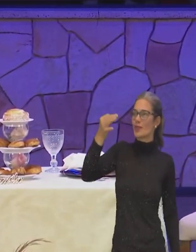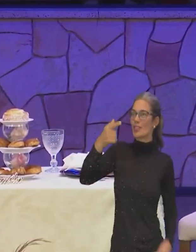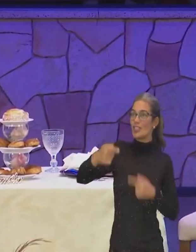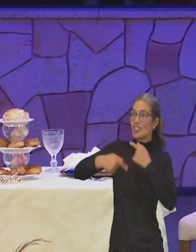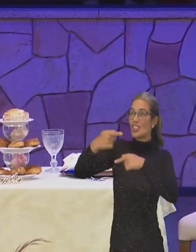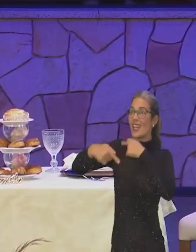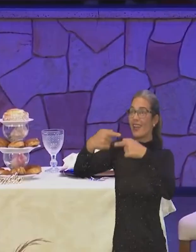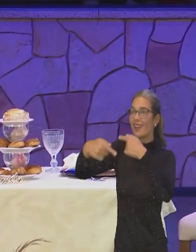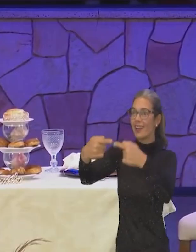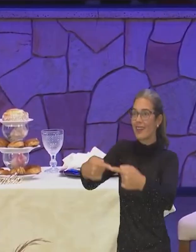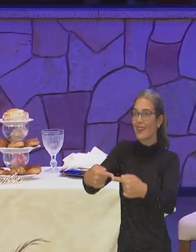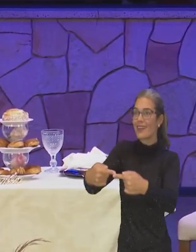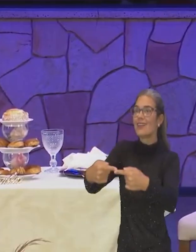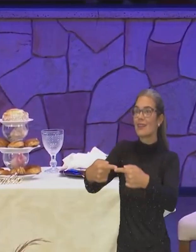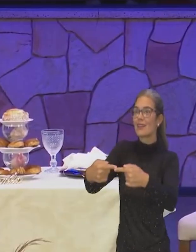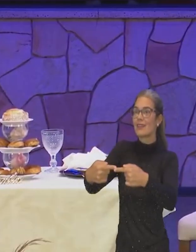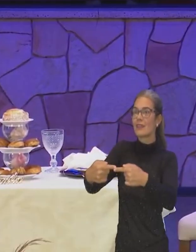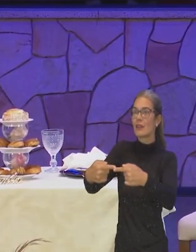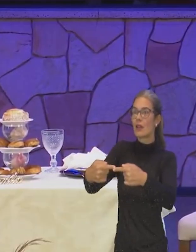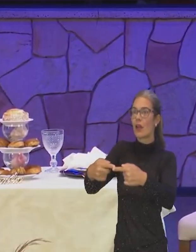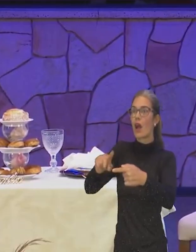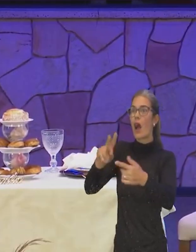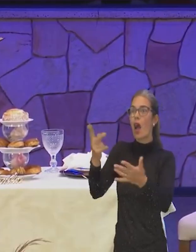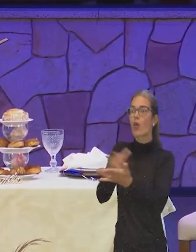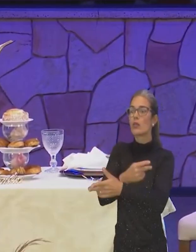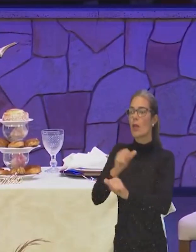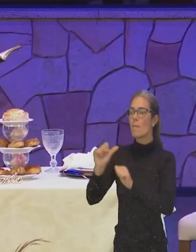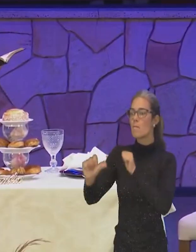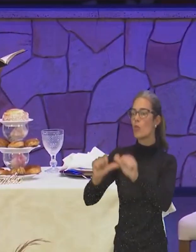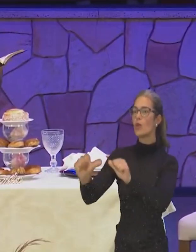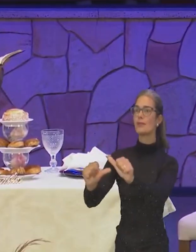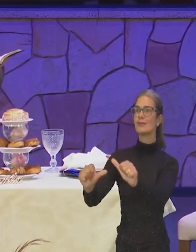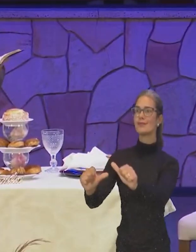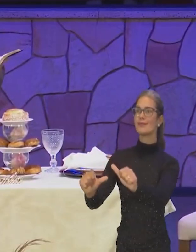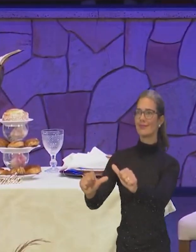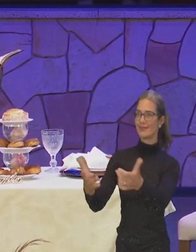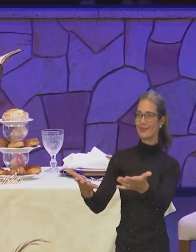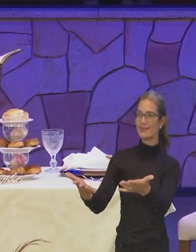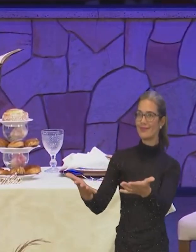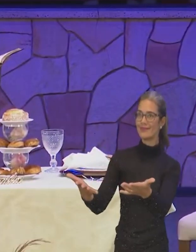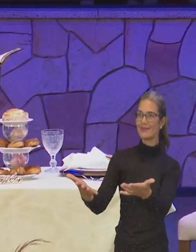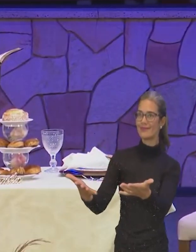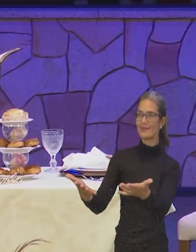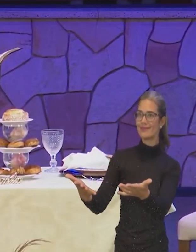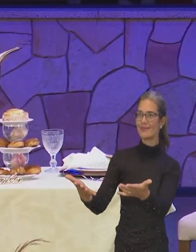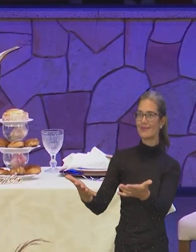mudar por causa daquilo que vai sair da sua boca.